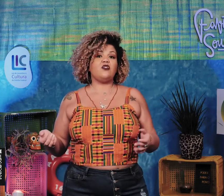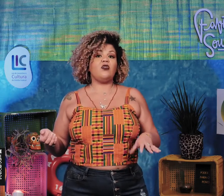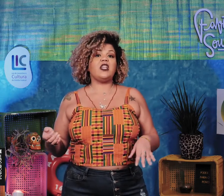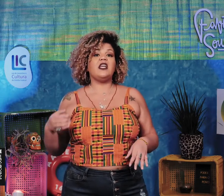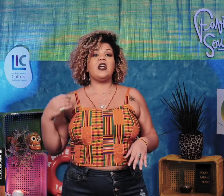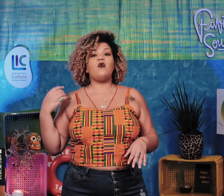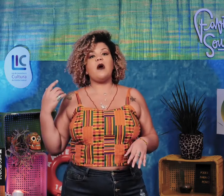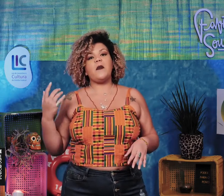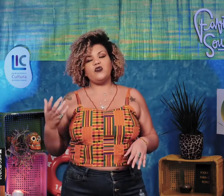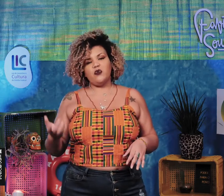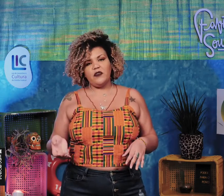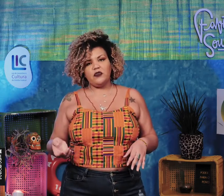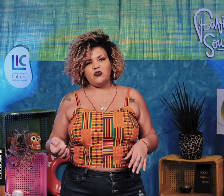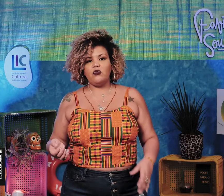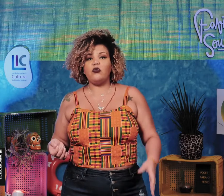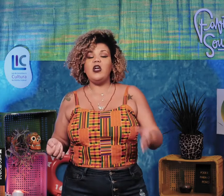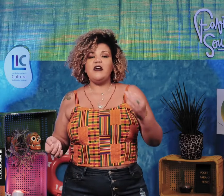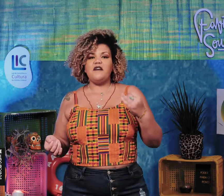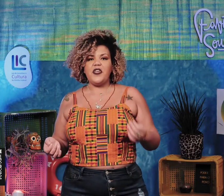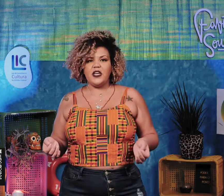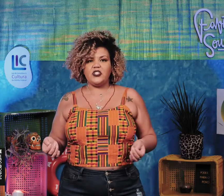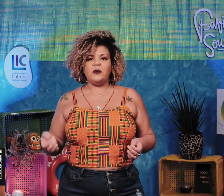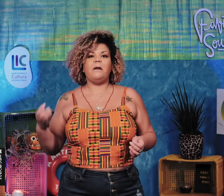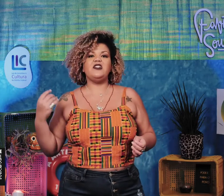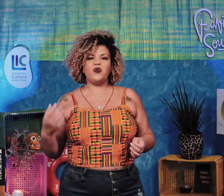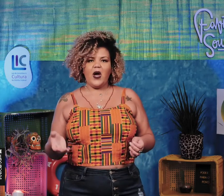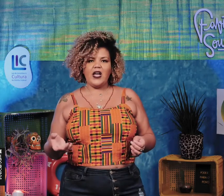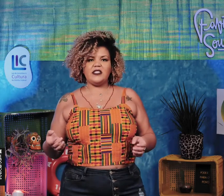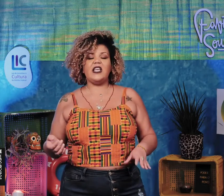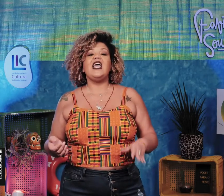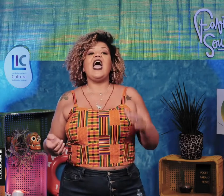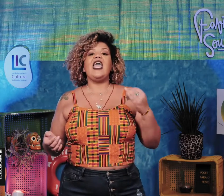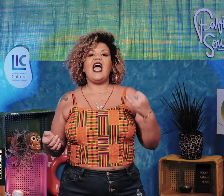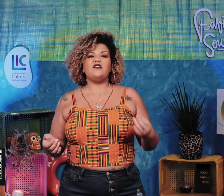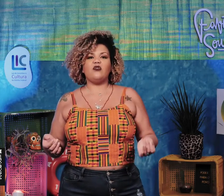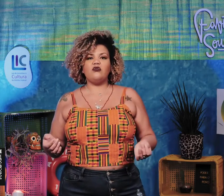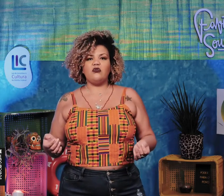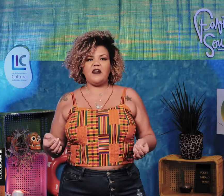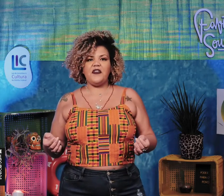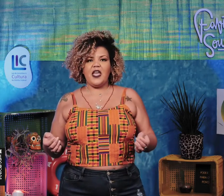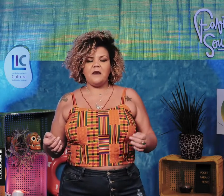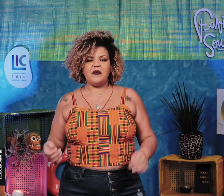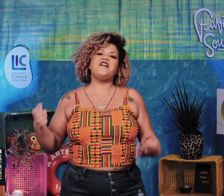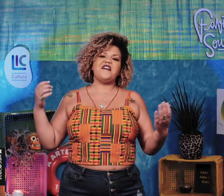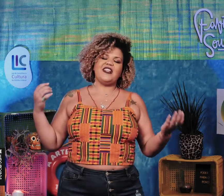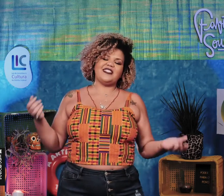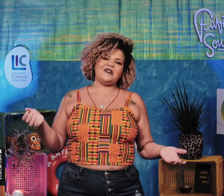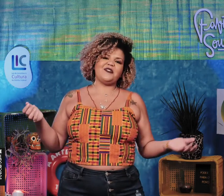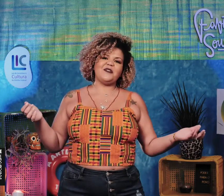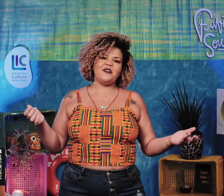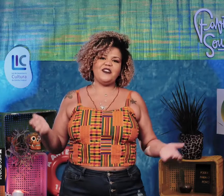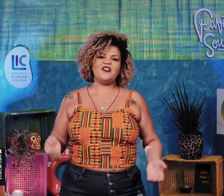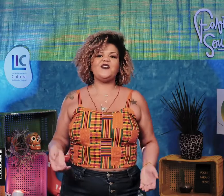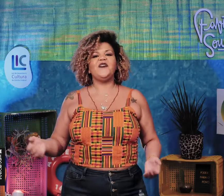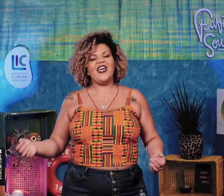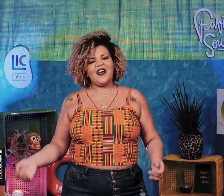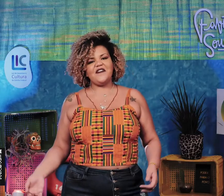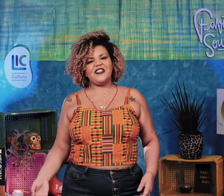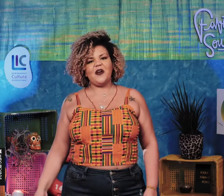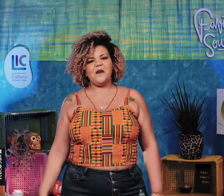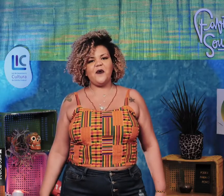favela são os conta ainda com apoio do Oi Futuro Fiat Budweiser e Rádio Cultura FM favelas